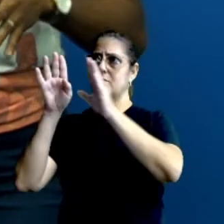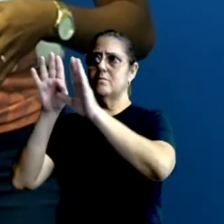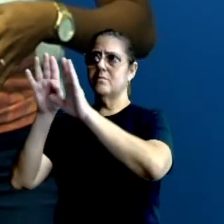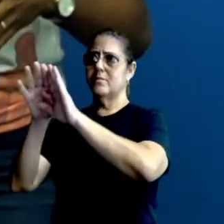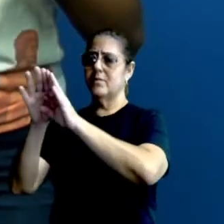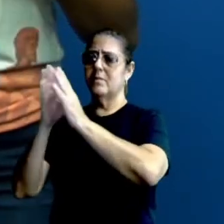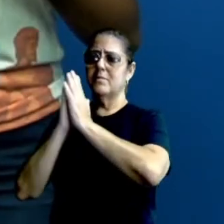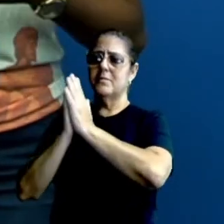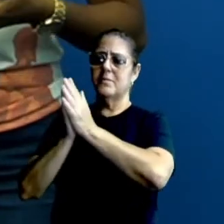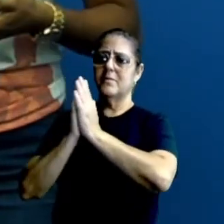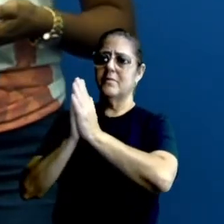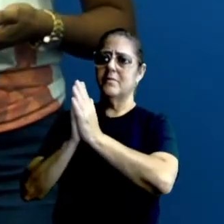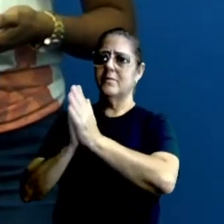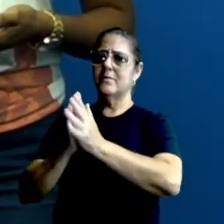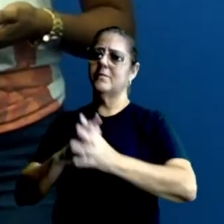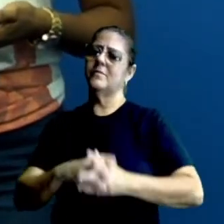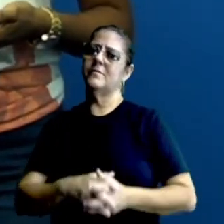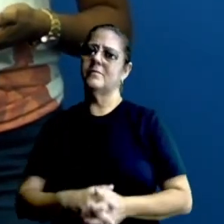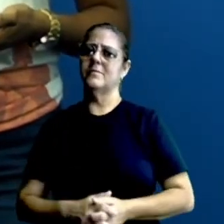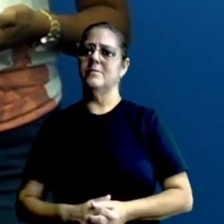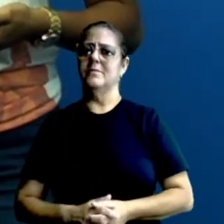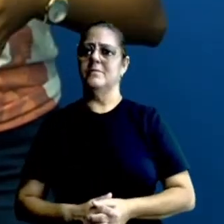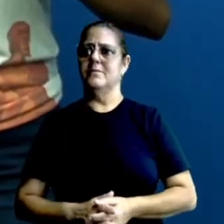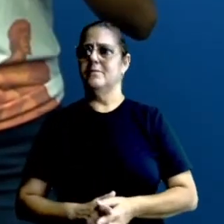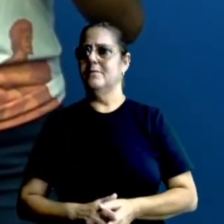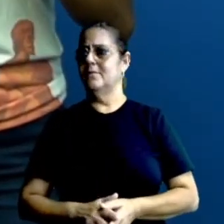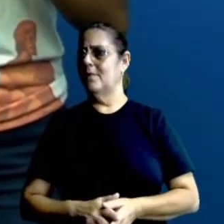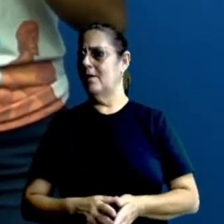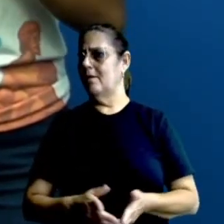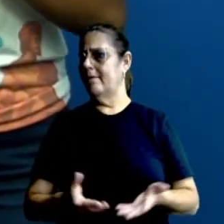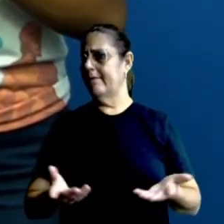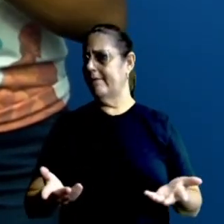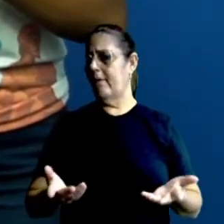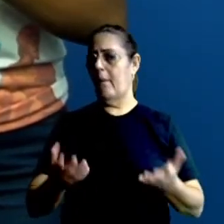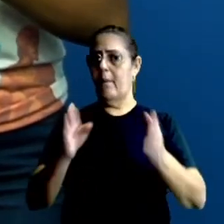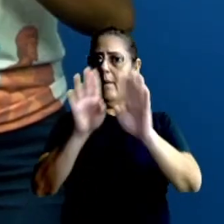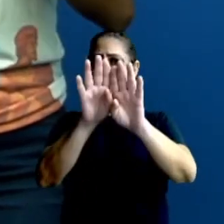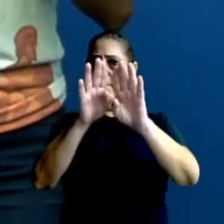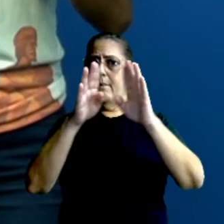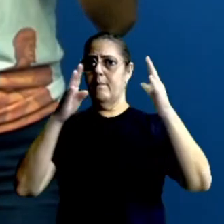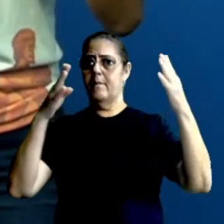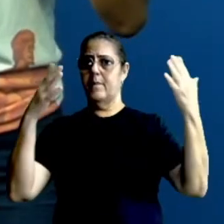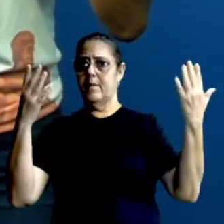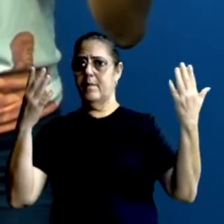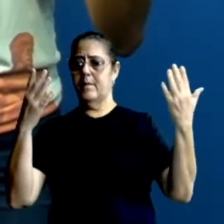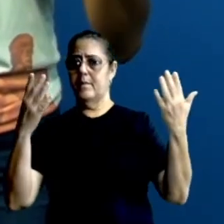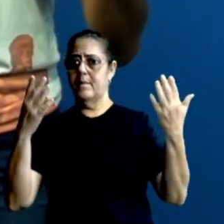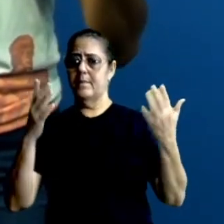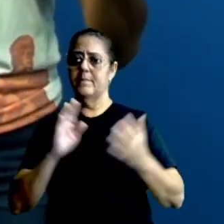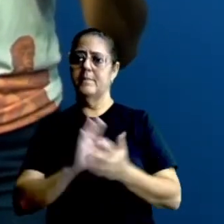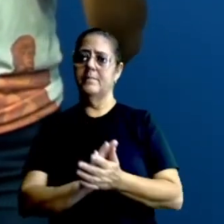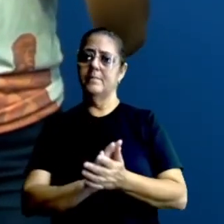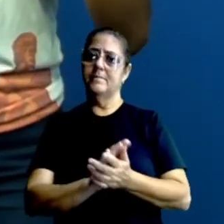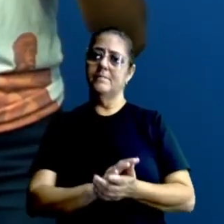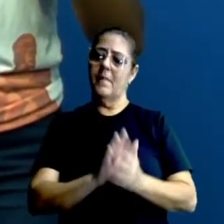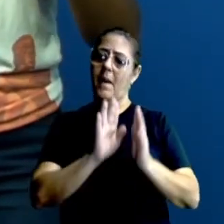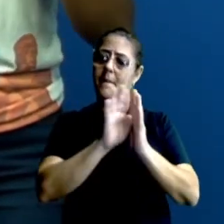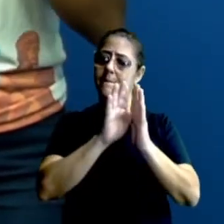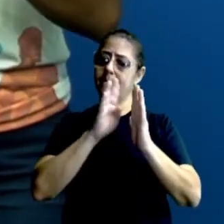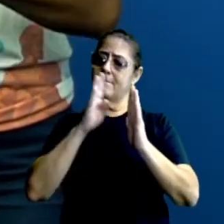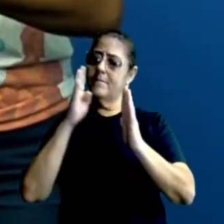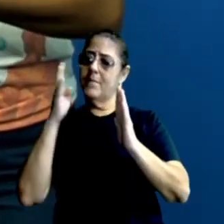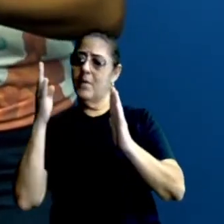praticamente todos os dias Close the door please E se for para abrir a porta você vai lembrar do Open